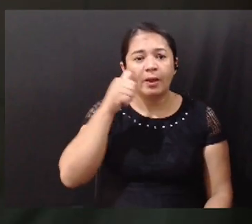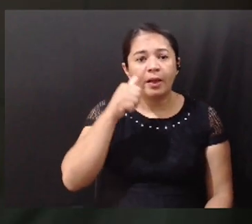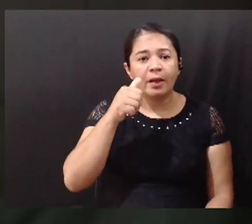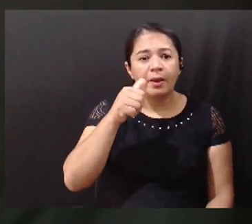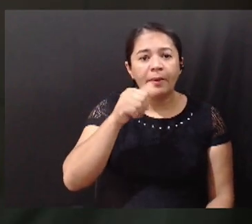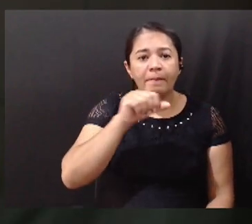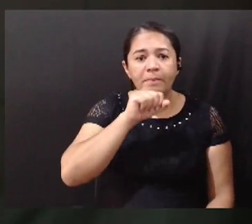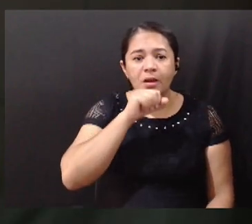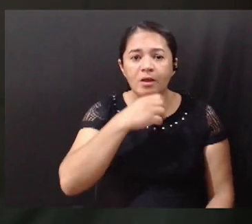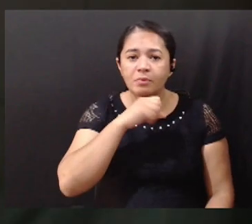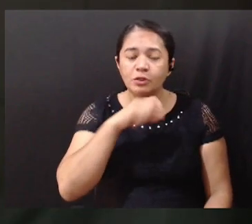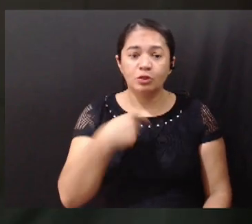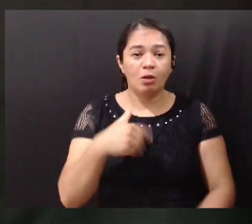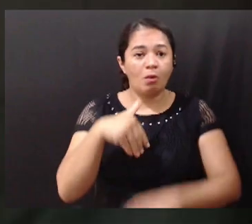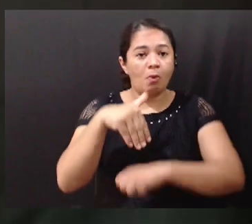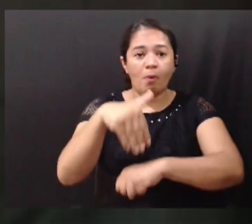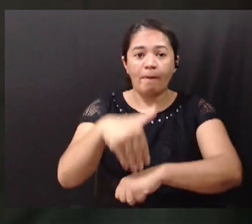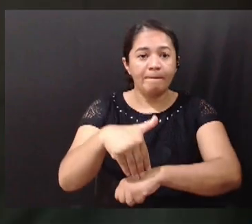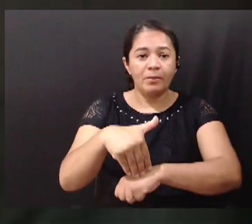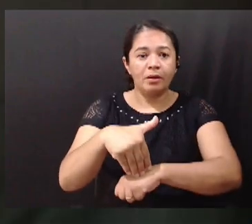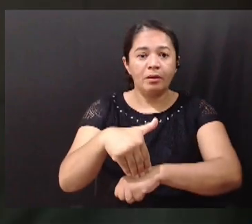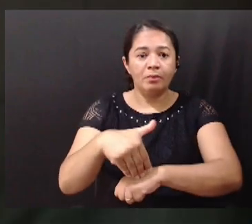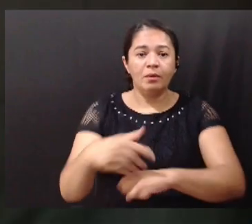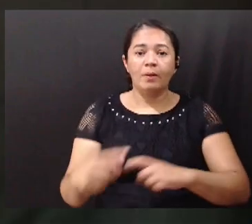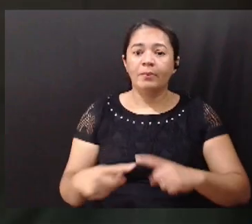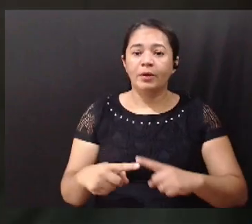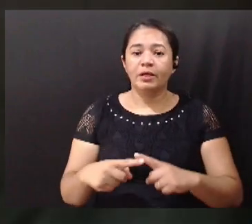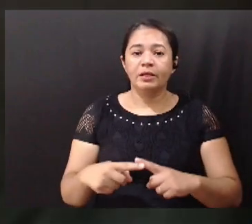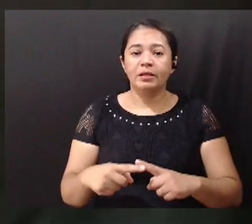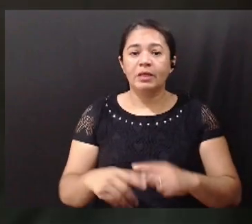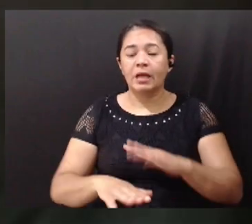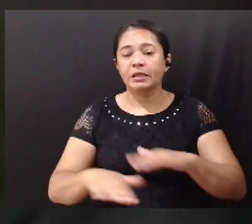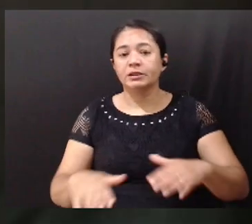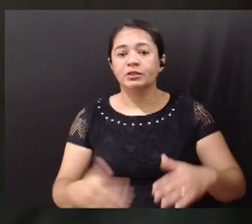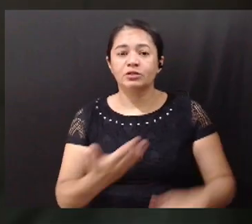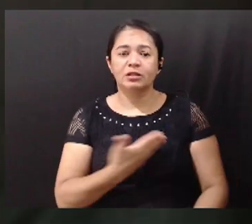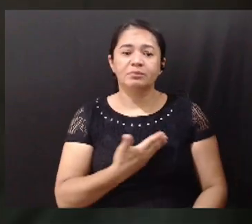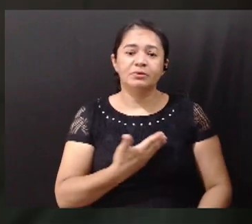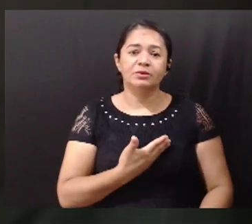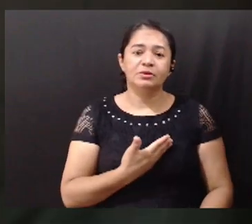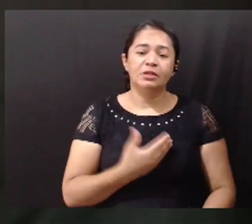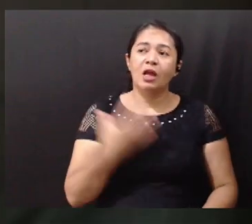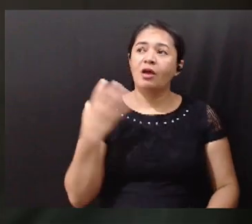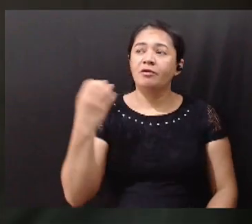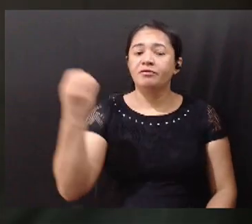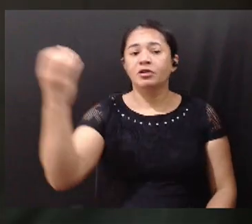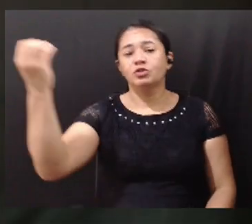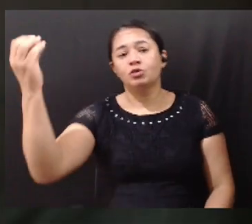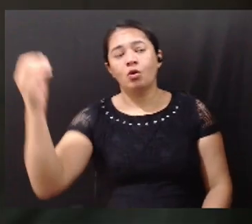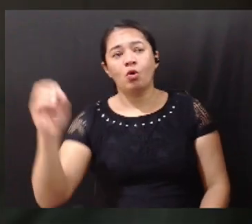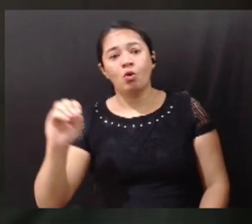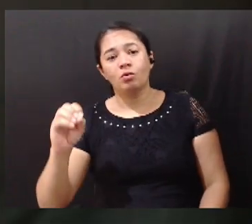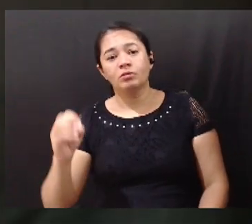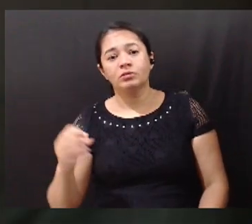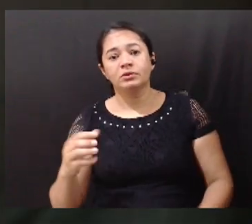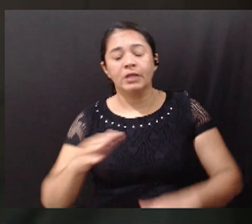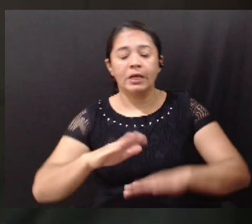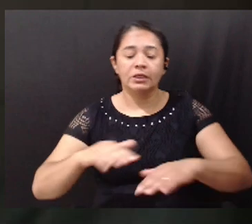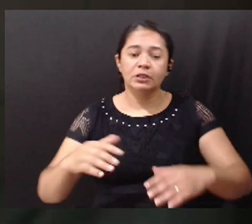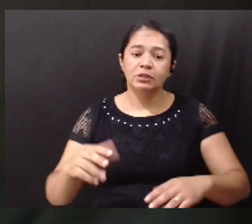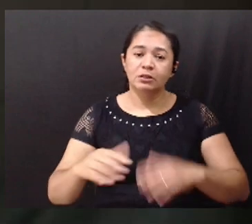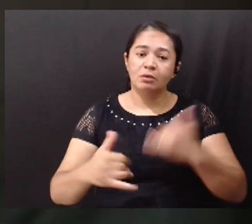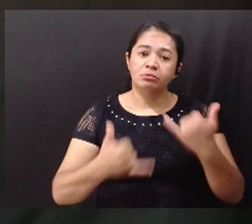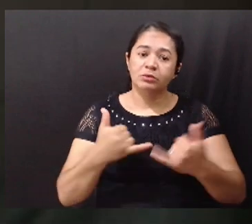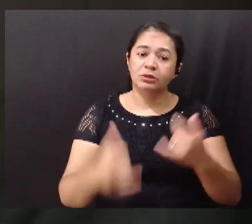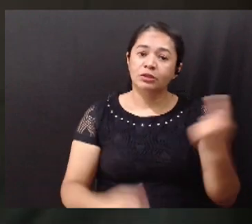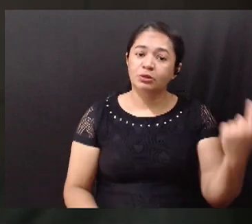culpamos, porque a criança, de repente, não tem os amiguinhos, ou os amiguinhos foram viajar, e a criança vai ter que estar ali brincando sozinha. O pai não consegue brincar